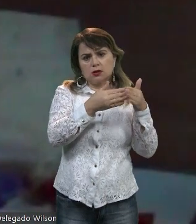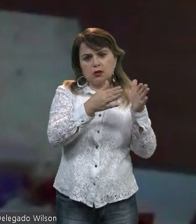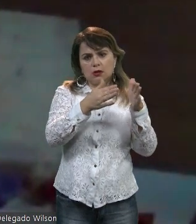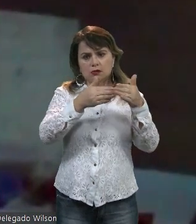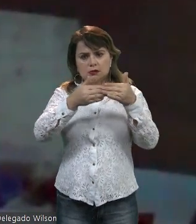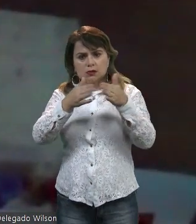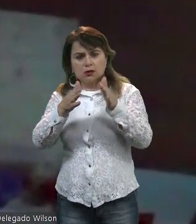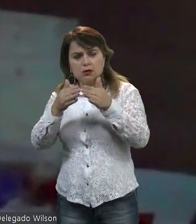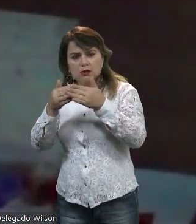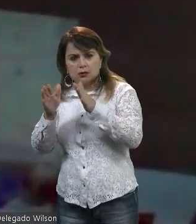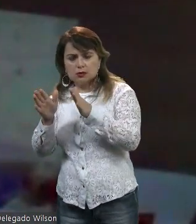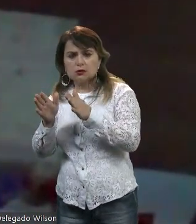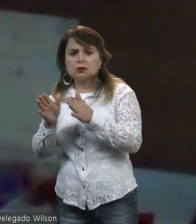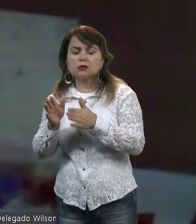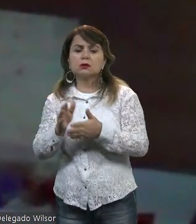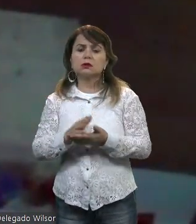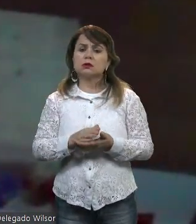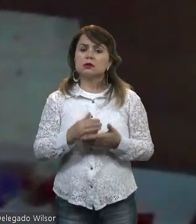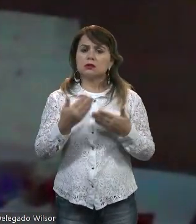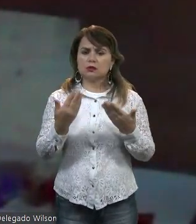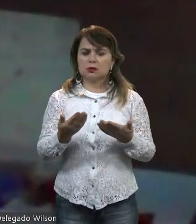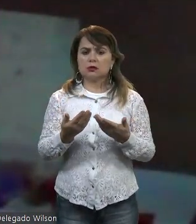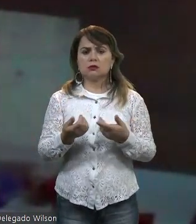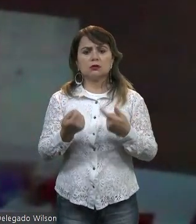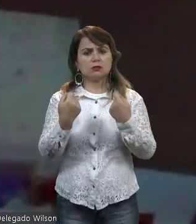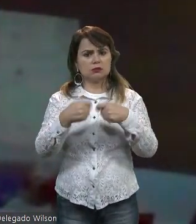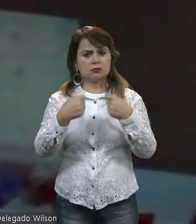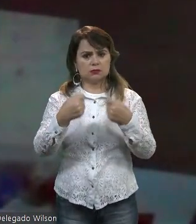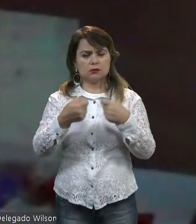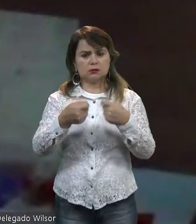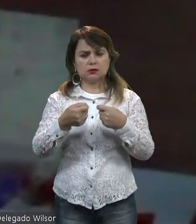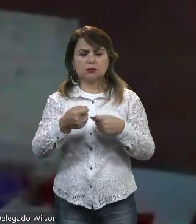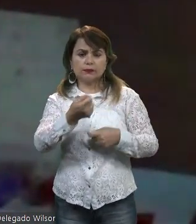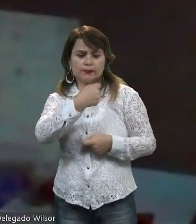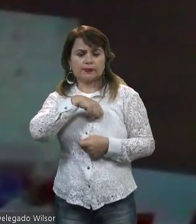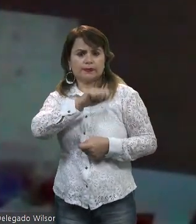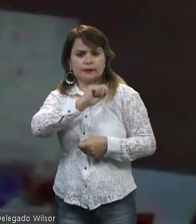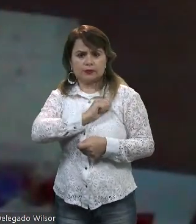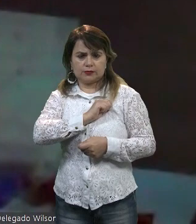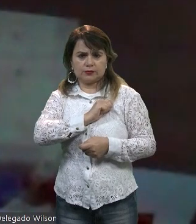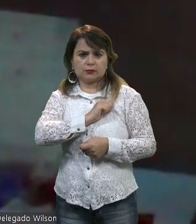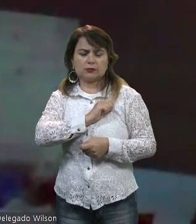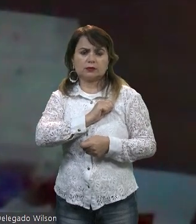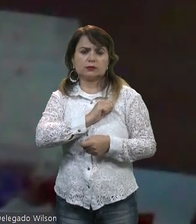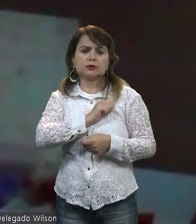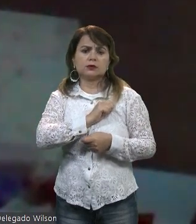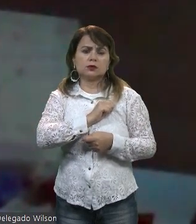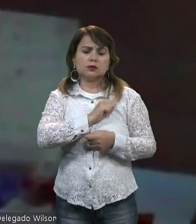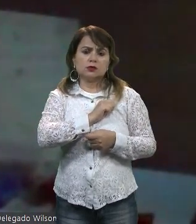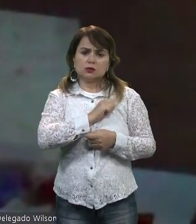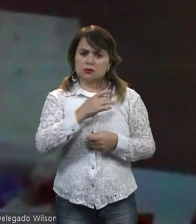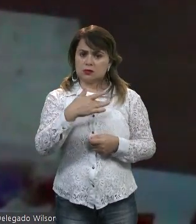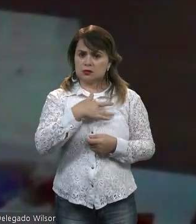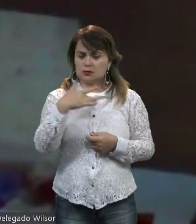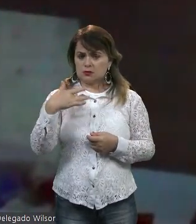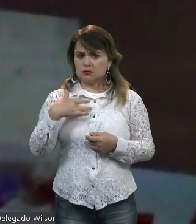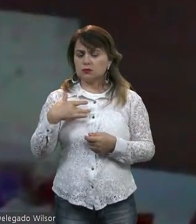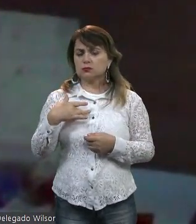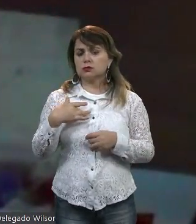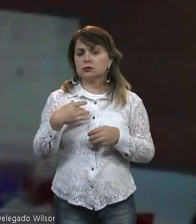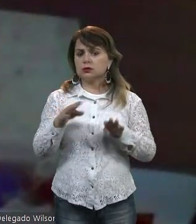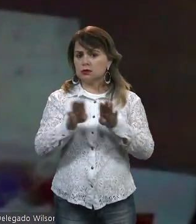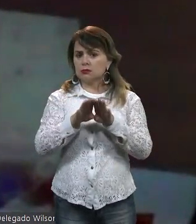cidade. Então, nós precisamos do Juliano Batalha, dos fiscais da Vigilância Sanitária e de você,